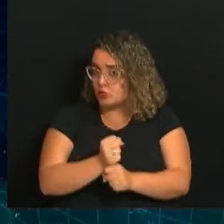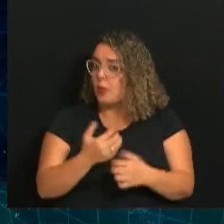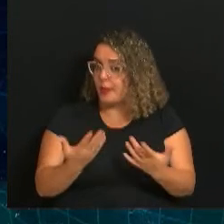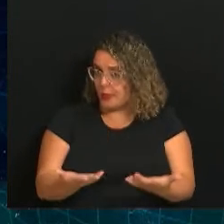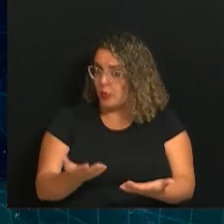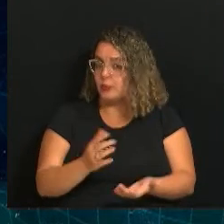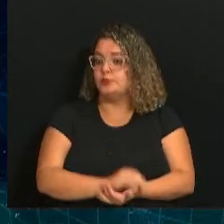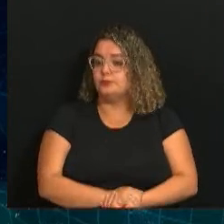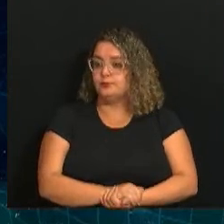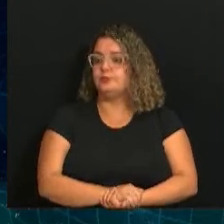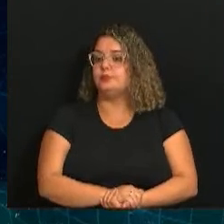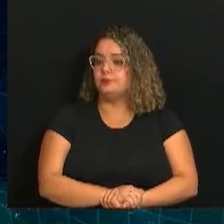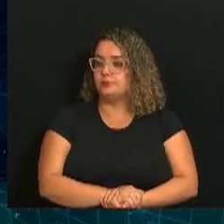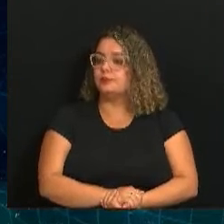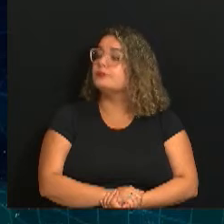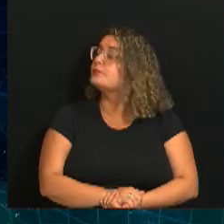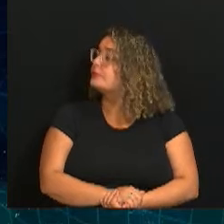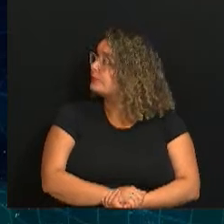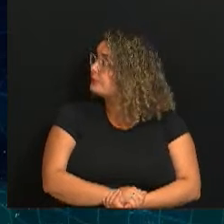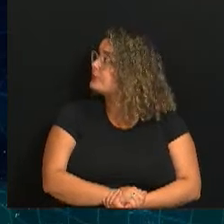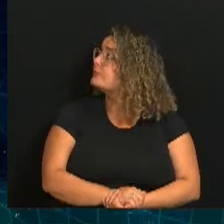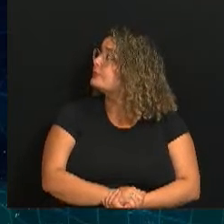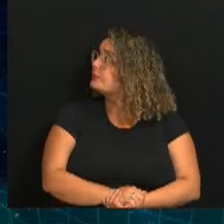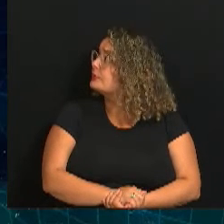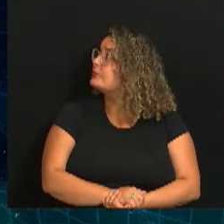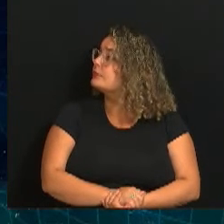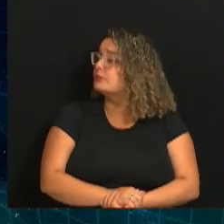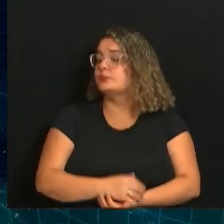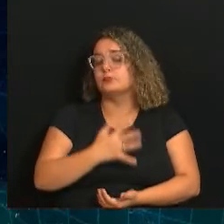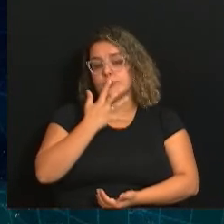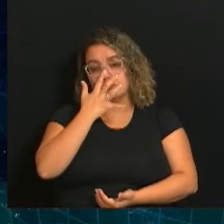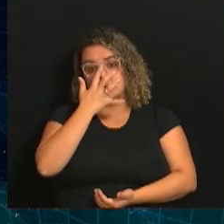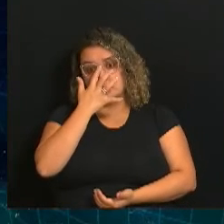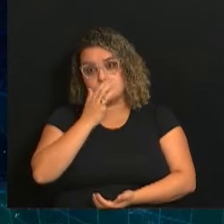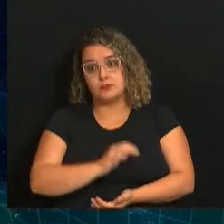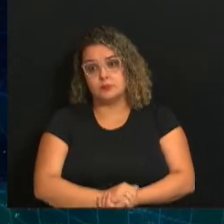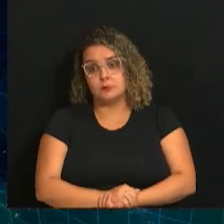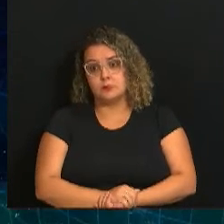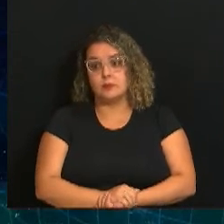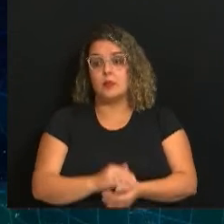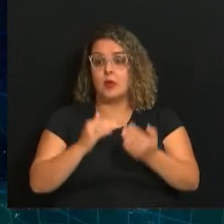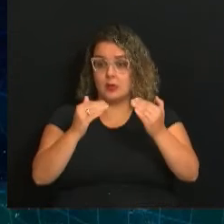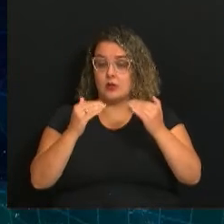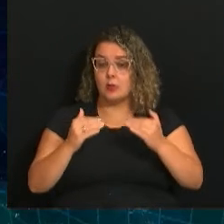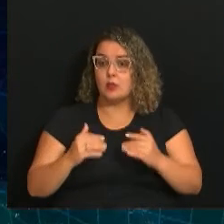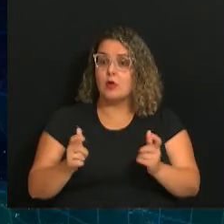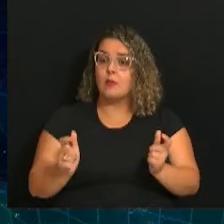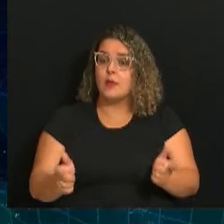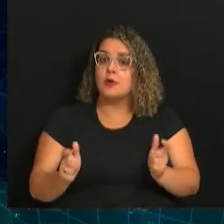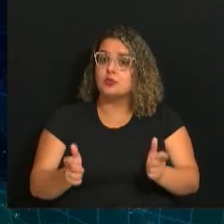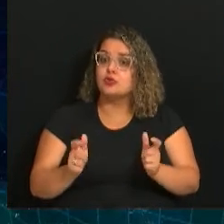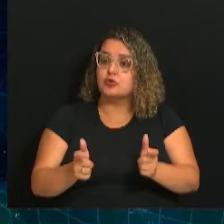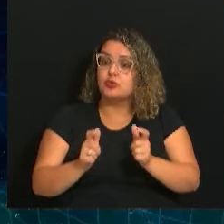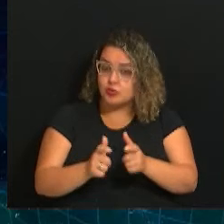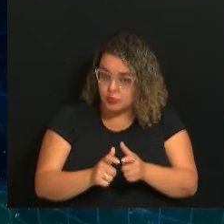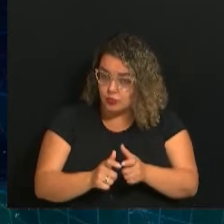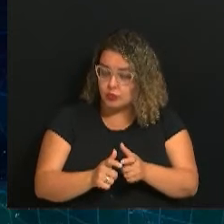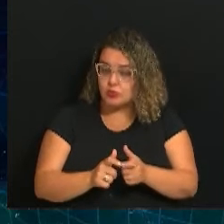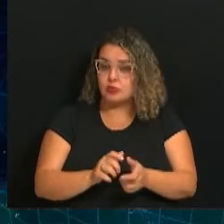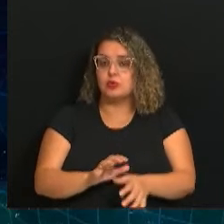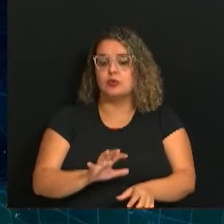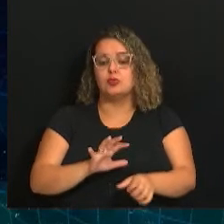e Campinas teve o registro de 5 óbitos a mais. Também tem ressalva, olha, Gabriel, a única morte dessas 5,